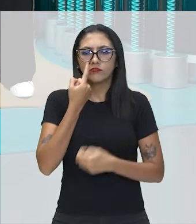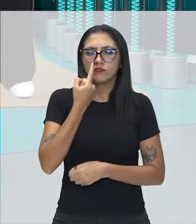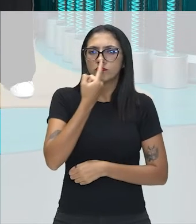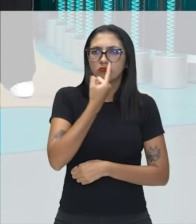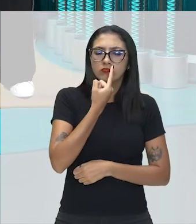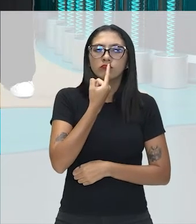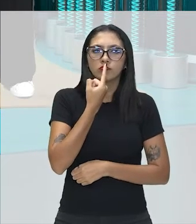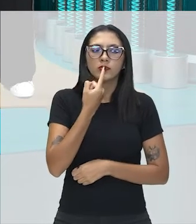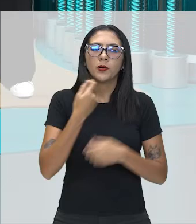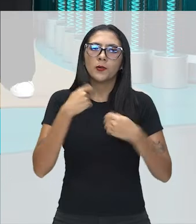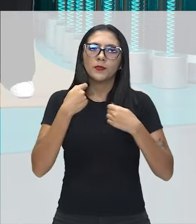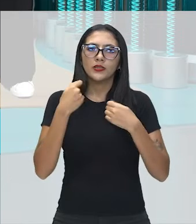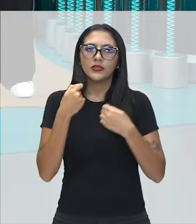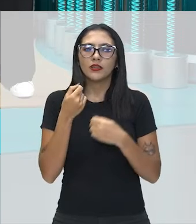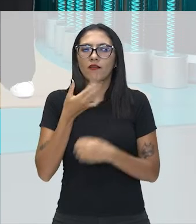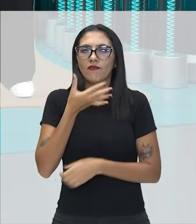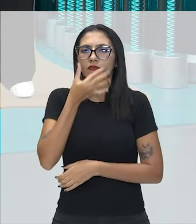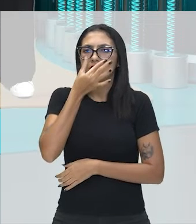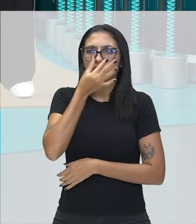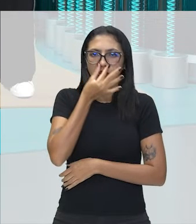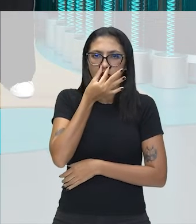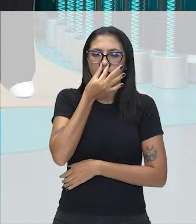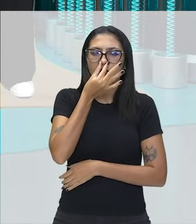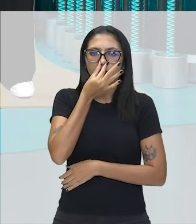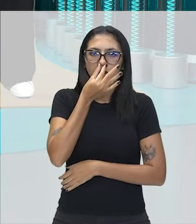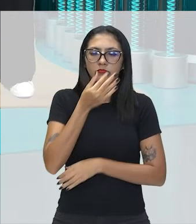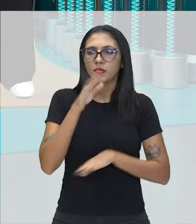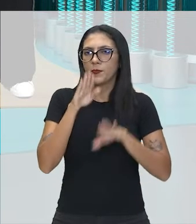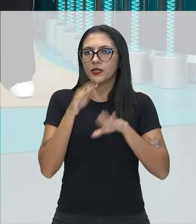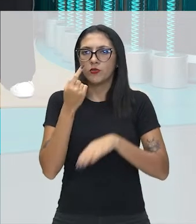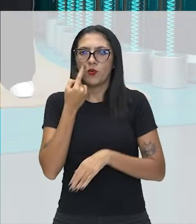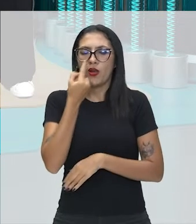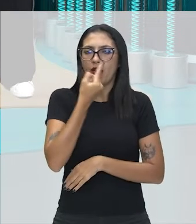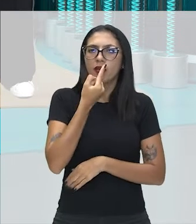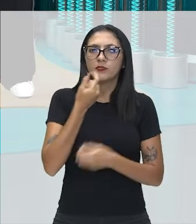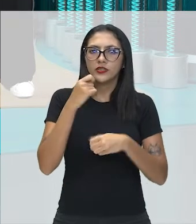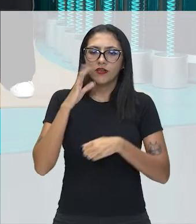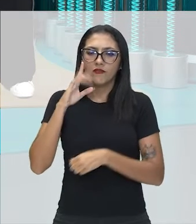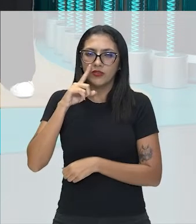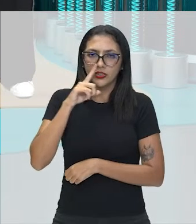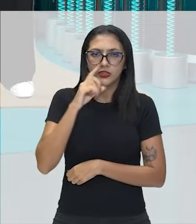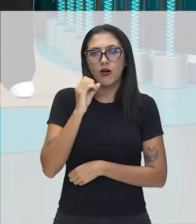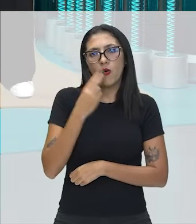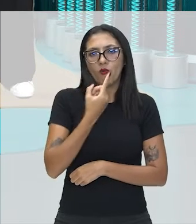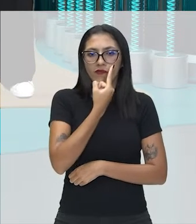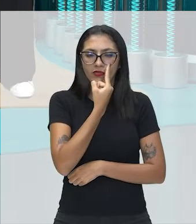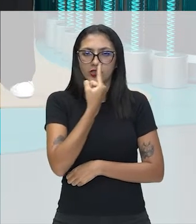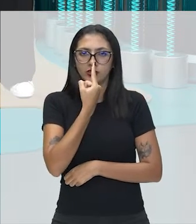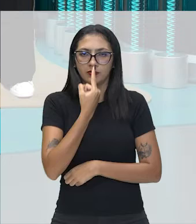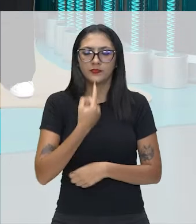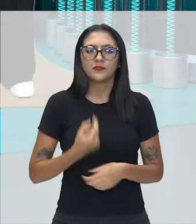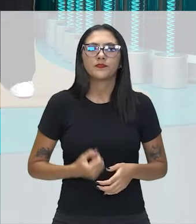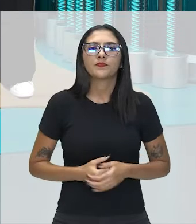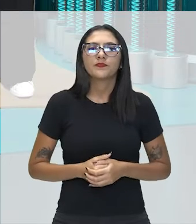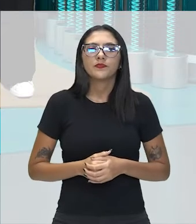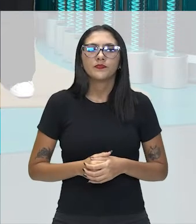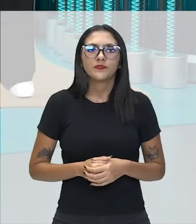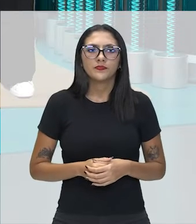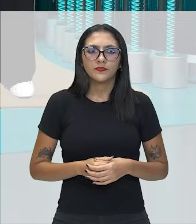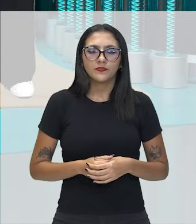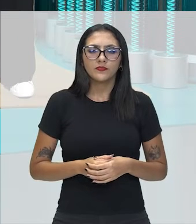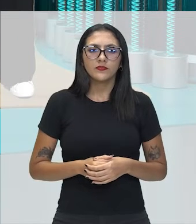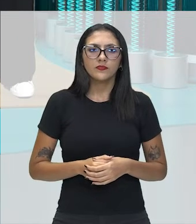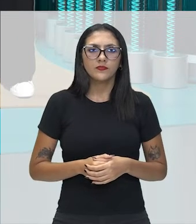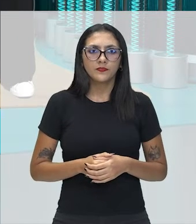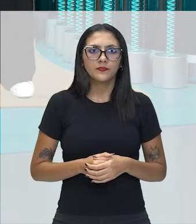10 minutos. Caso não pare, né, você tem outras ações a serem tomadas,